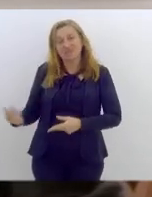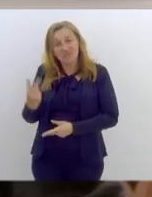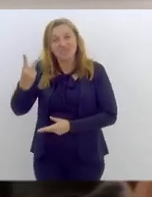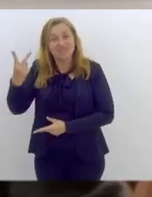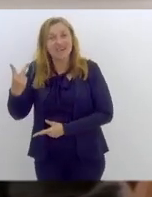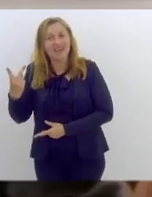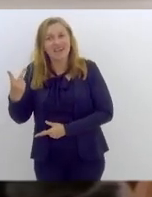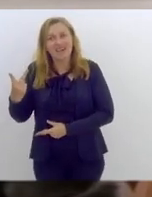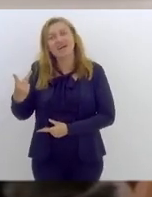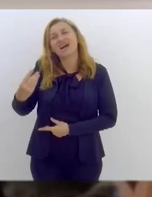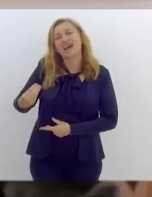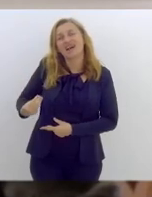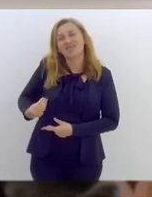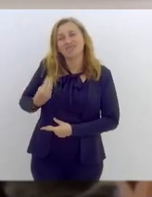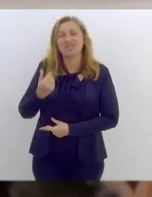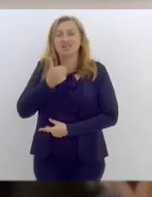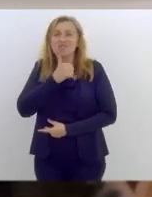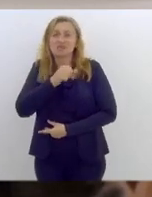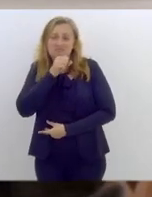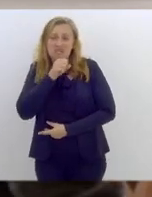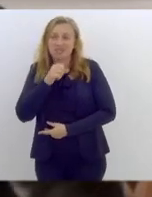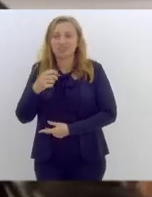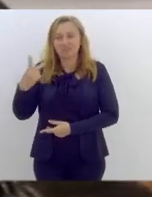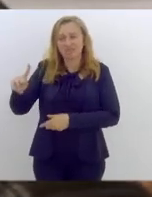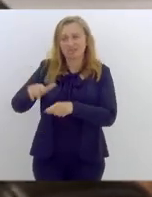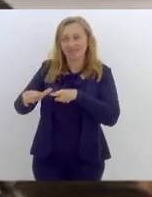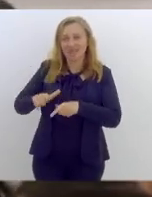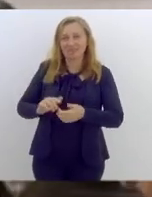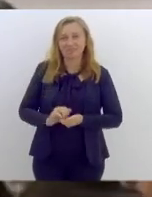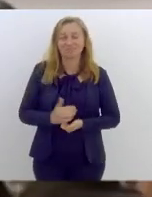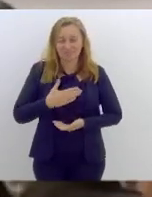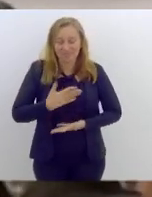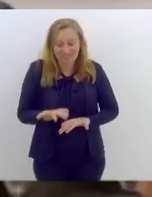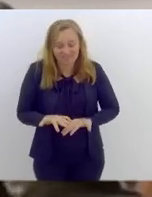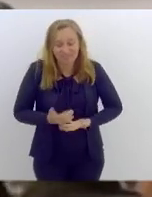para tantas pessoas e para mim, inclusive.